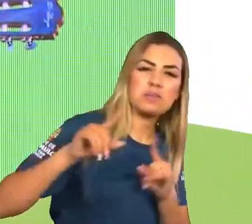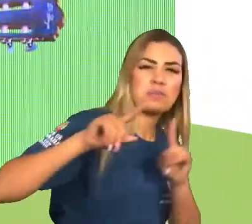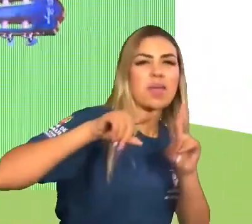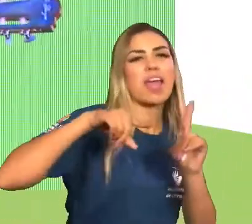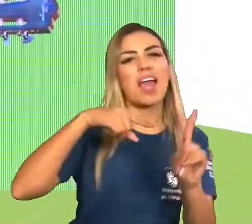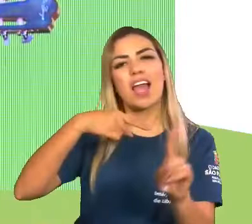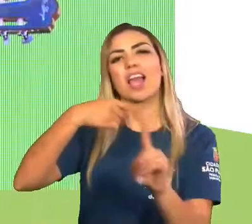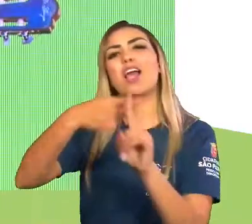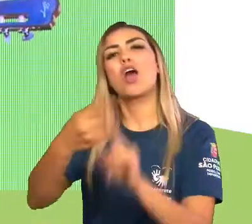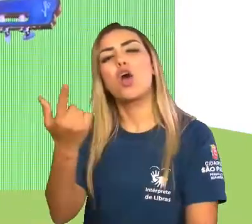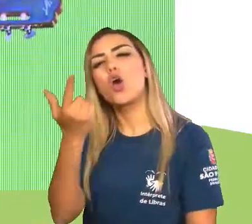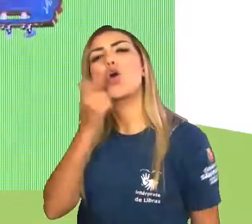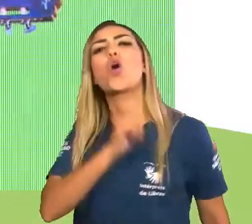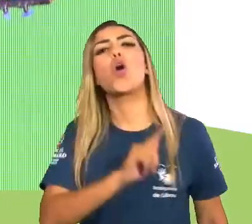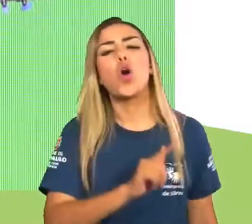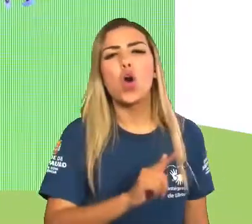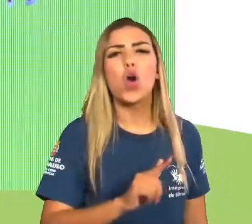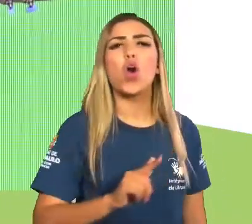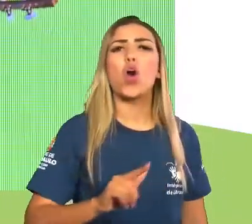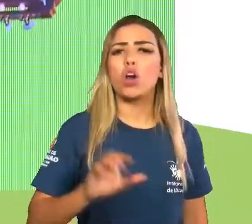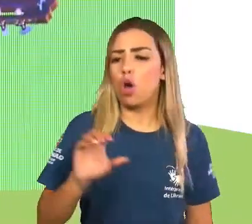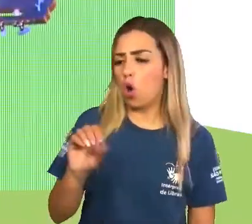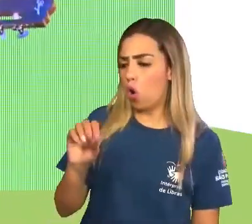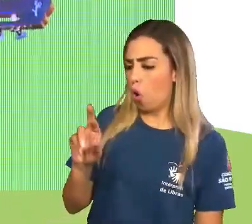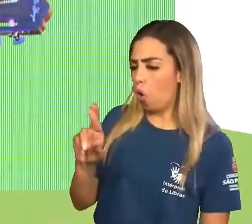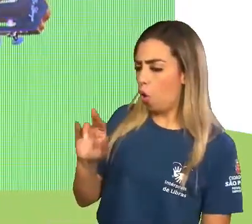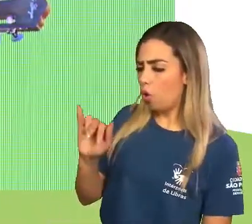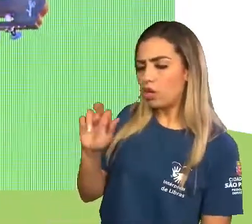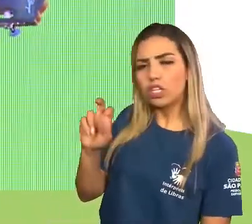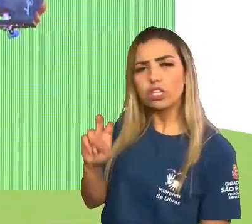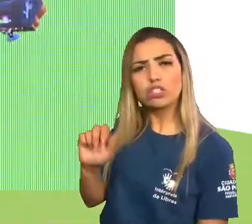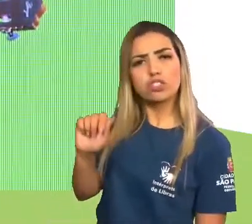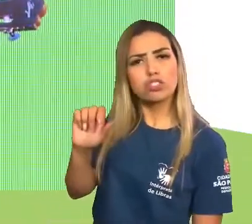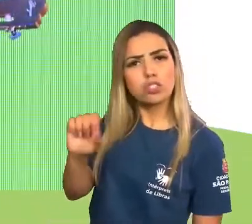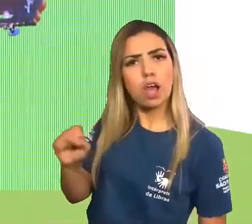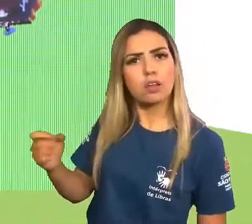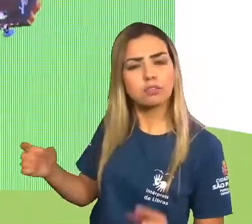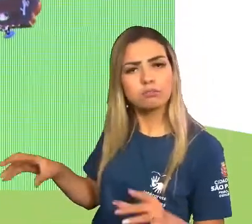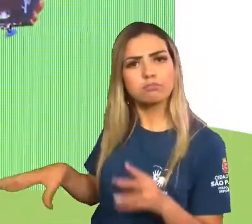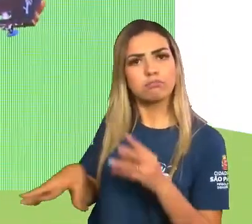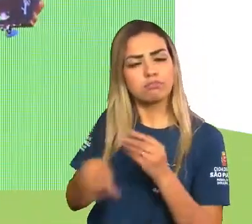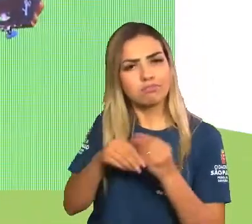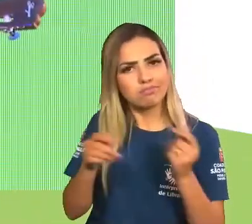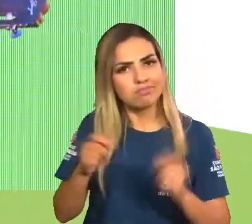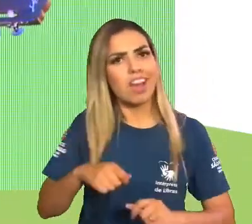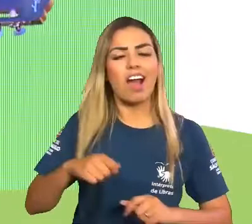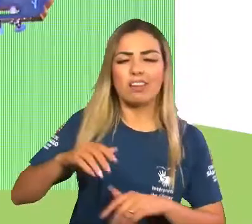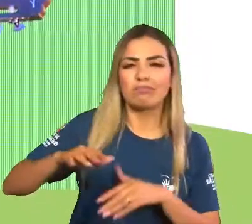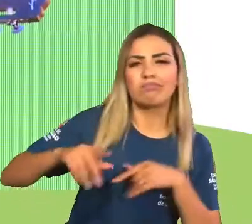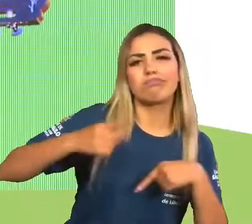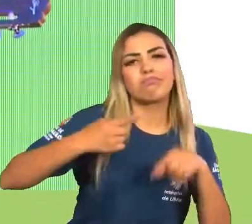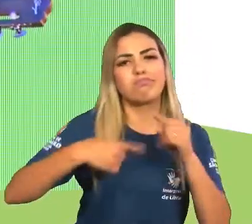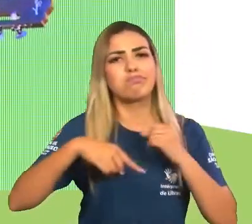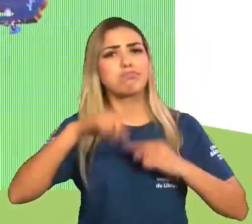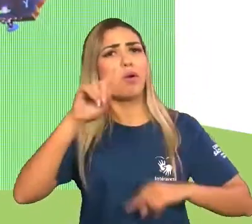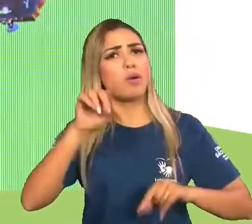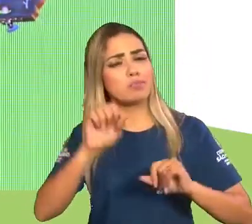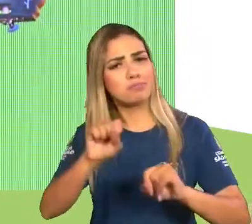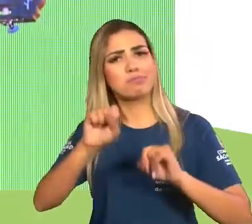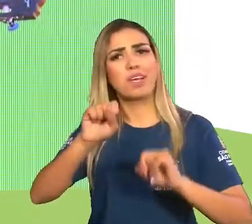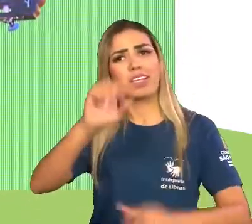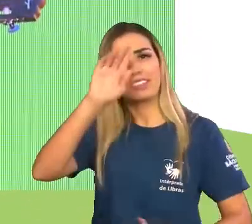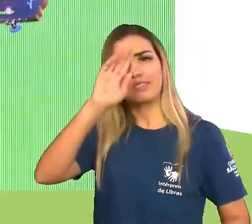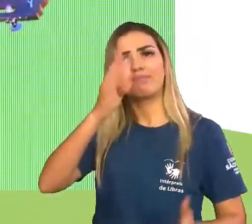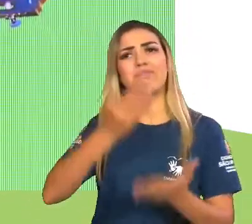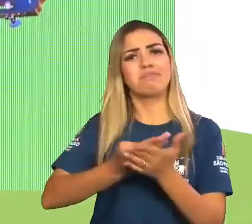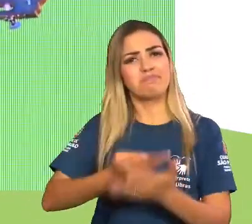mais pra quem tem ideais e os orixás. Jogue as armas pra lá. Joga, joga